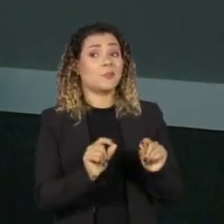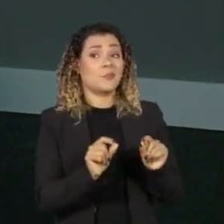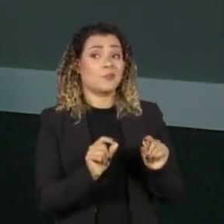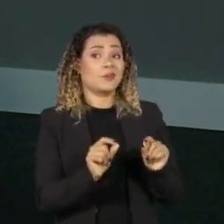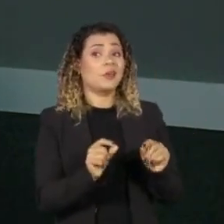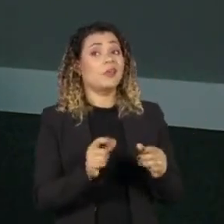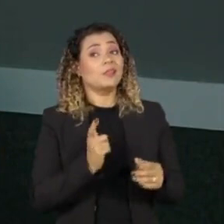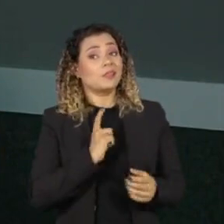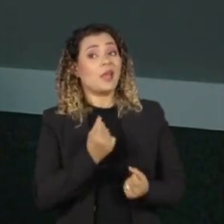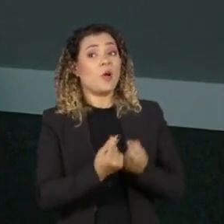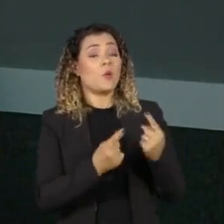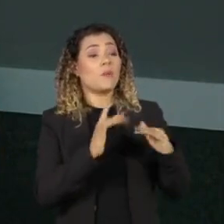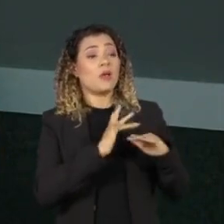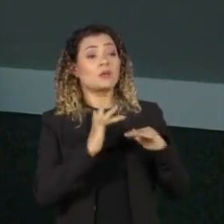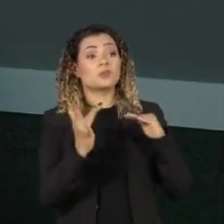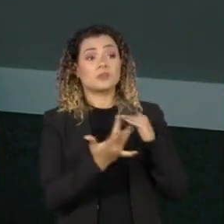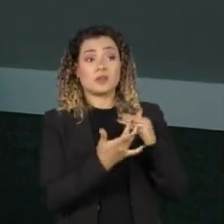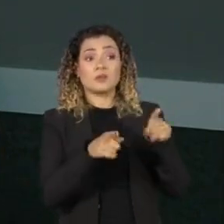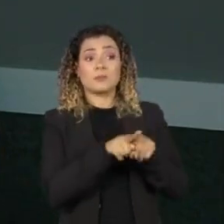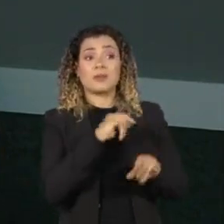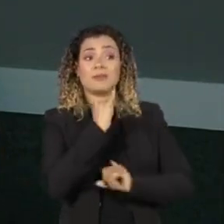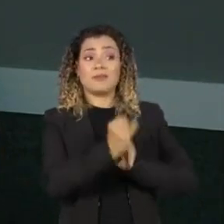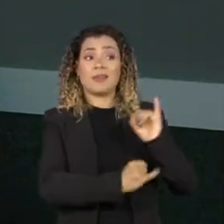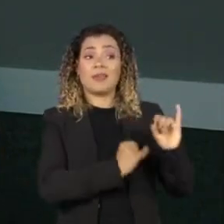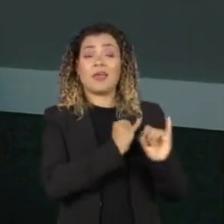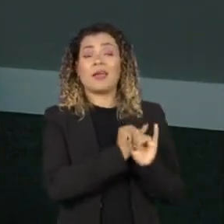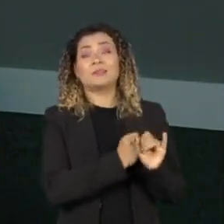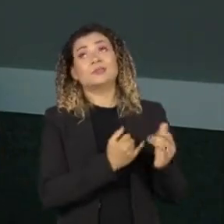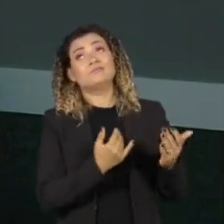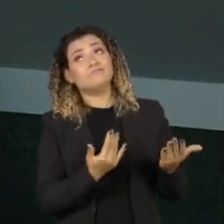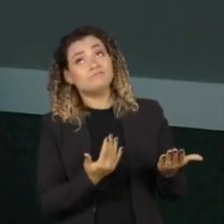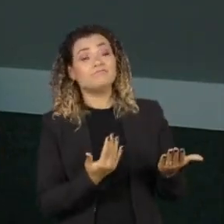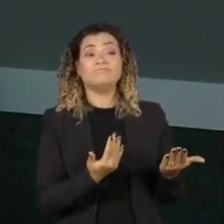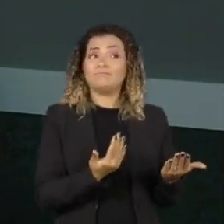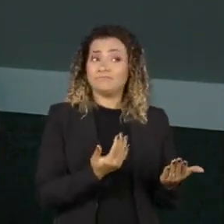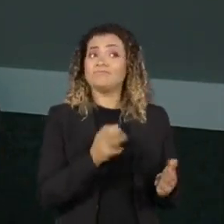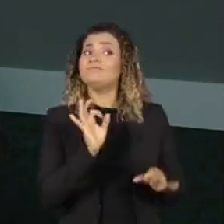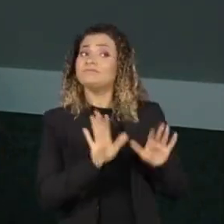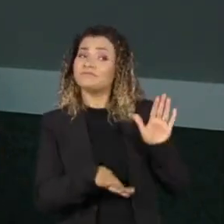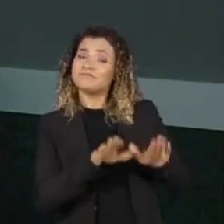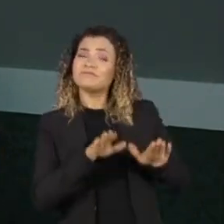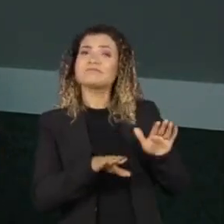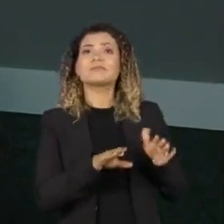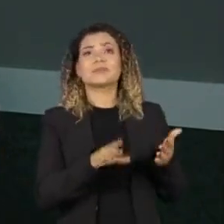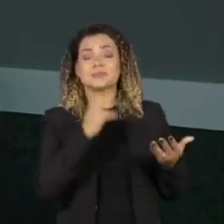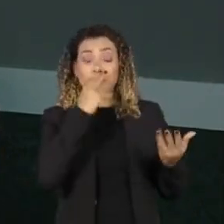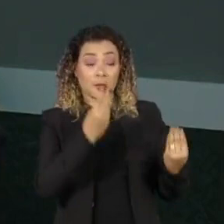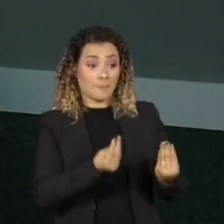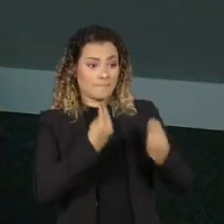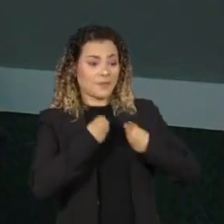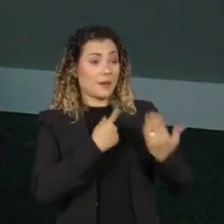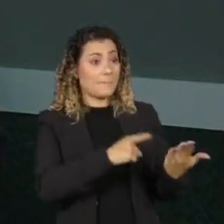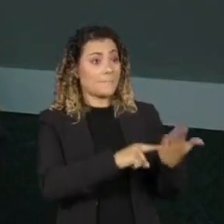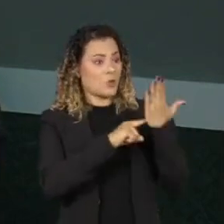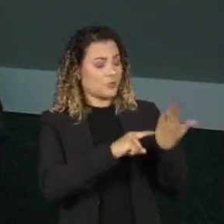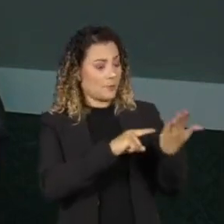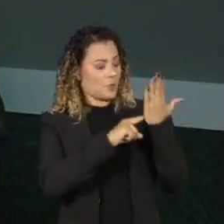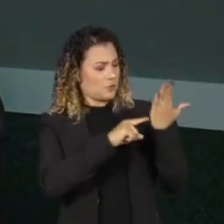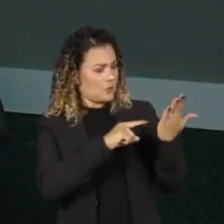lado, as redes sociais, a internet também dão para a gente, né,